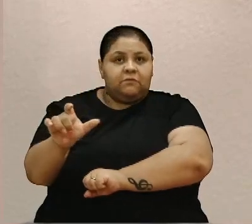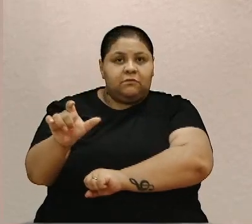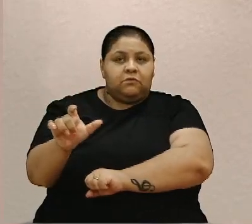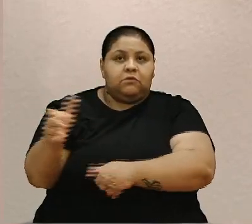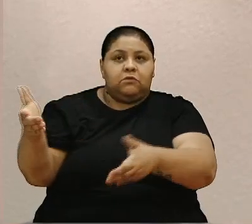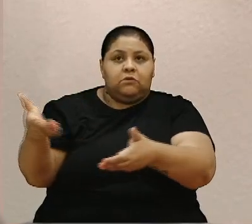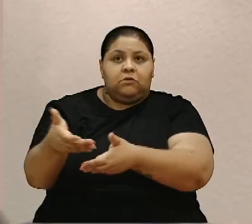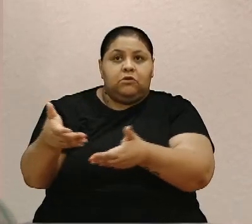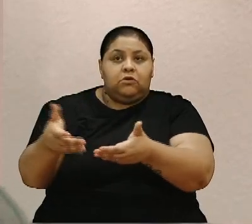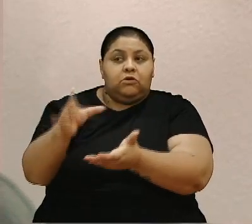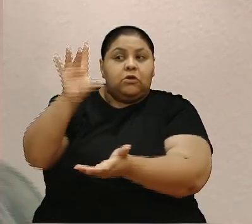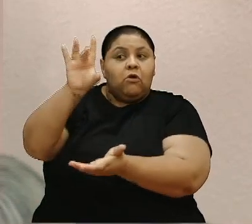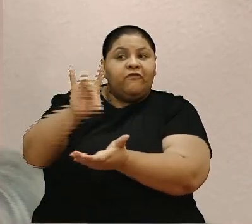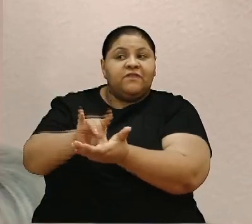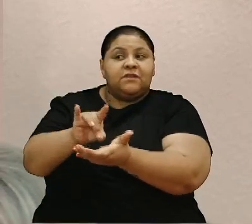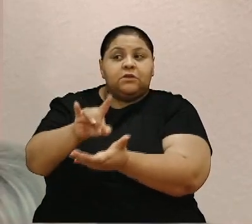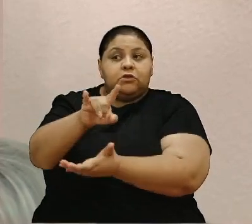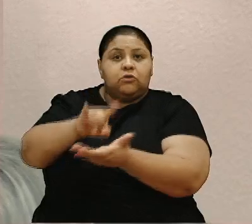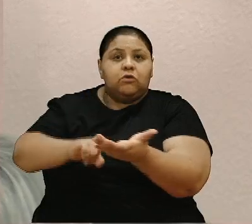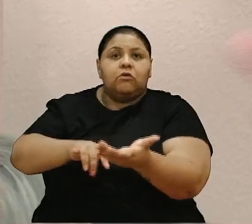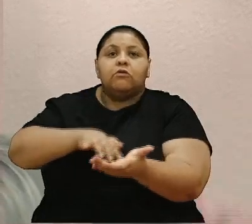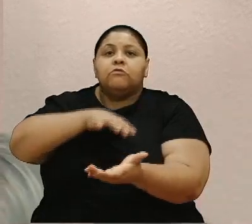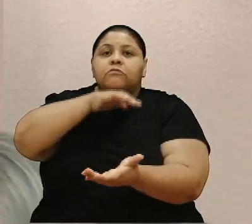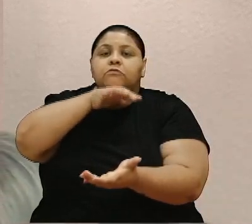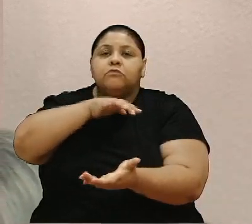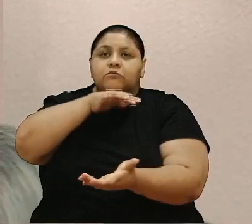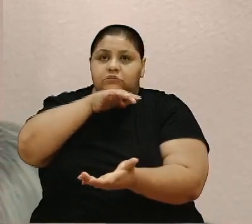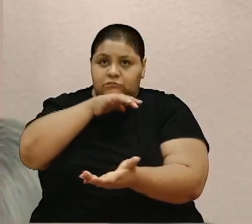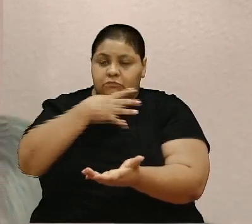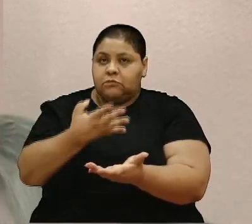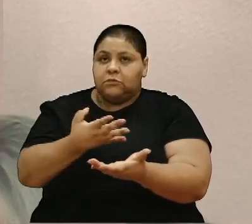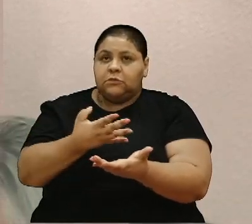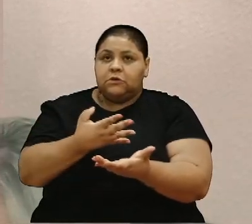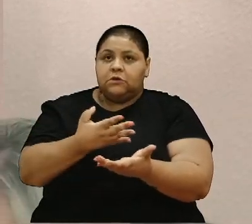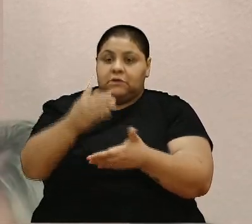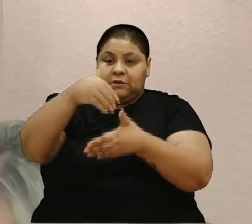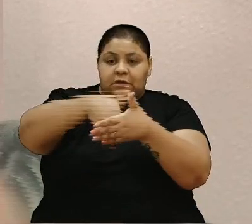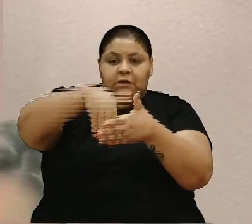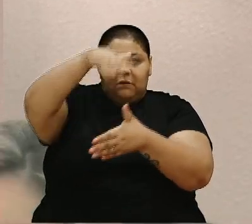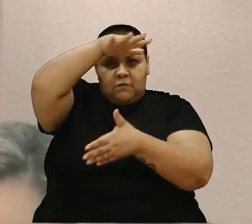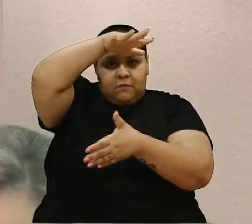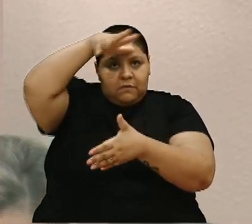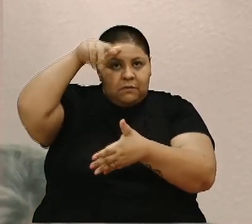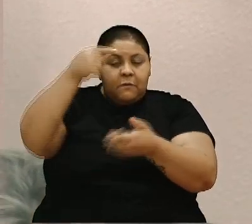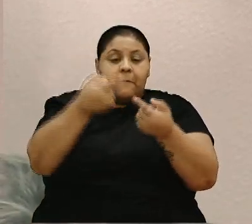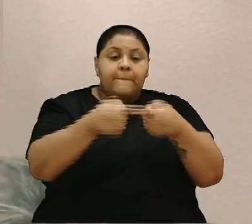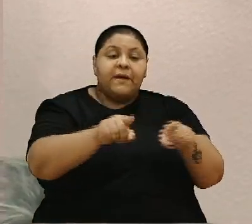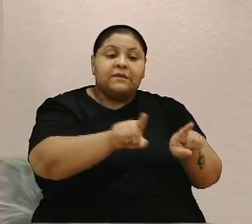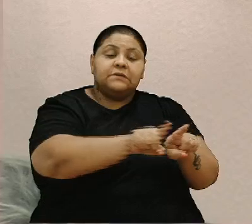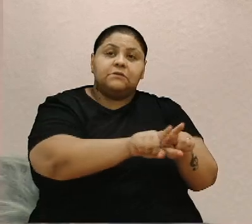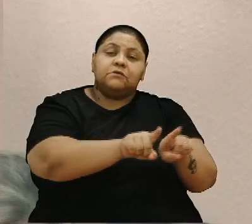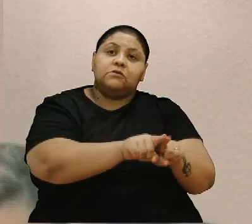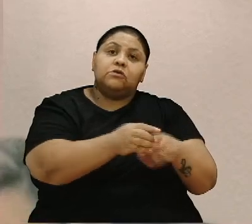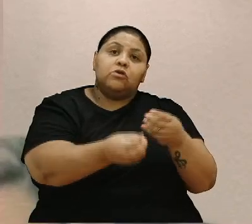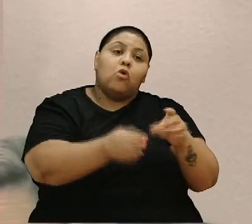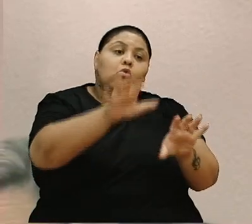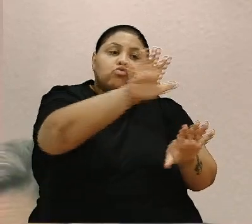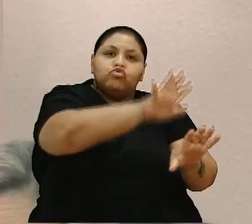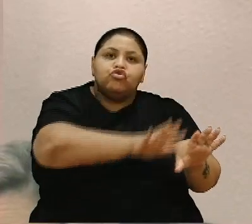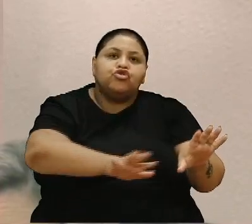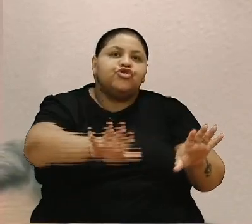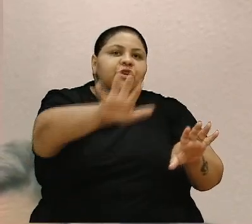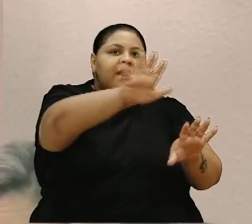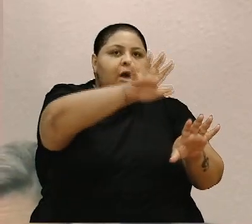está regularizando a sua situação perante o Executivo, mas também, como um todo, para o